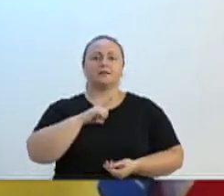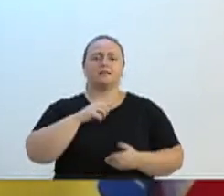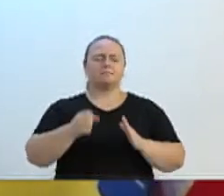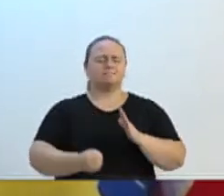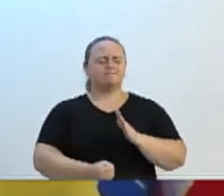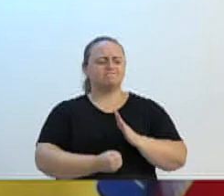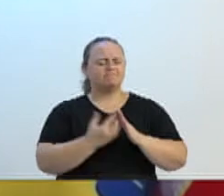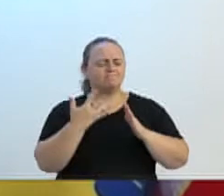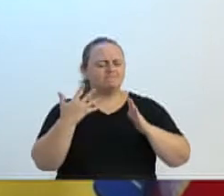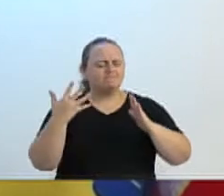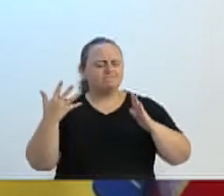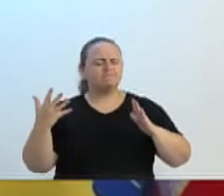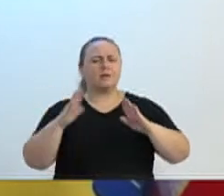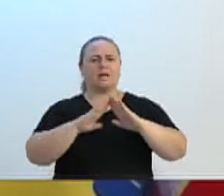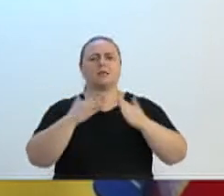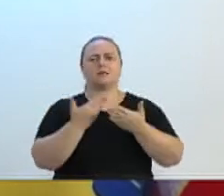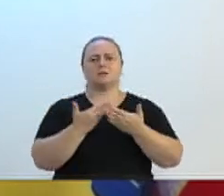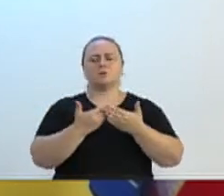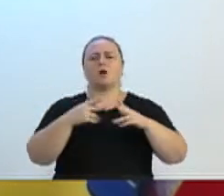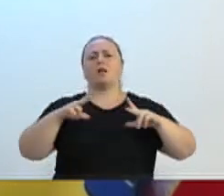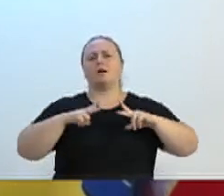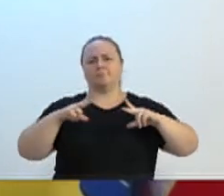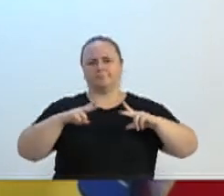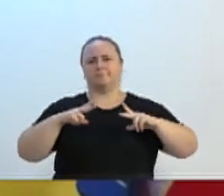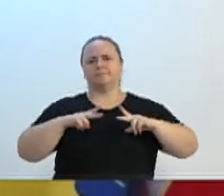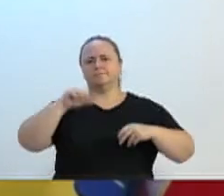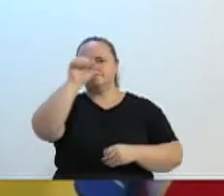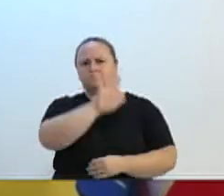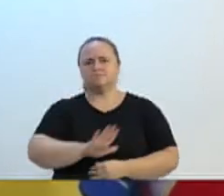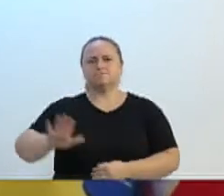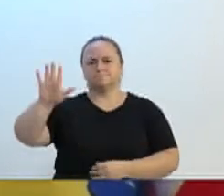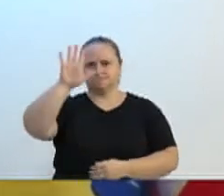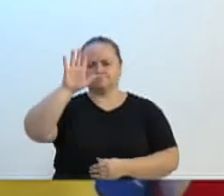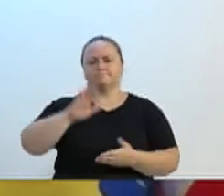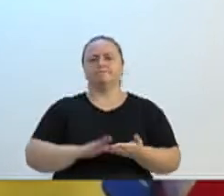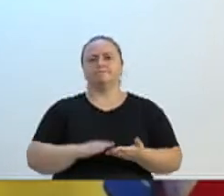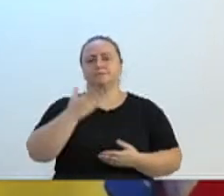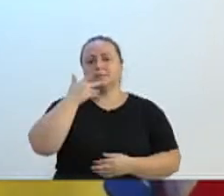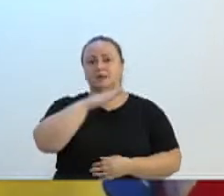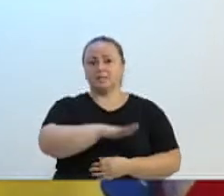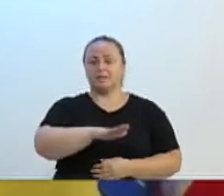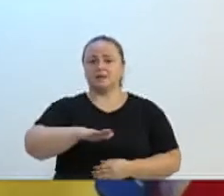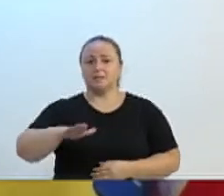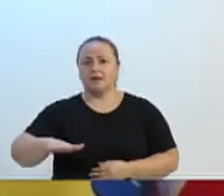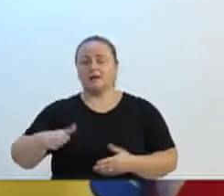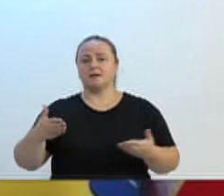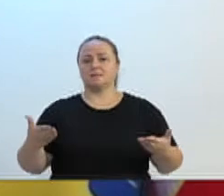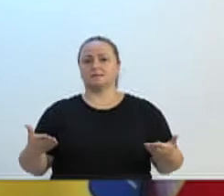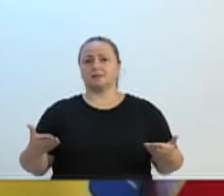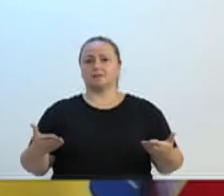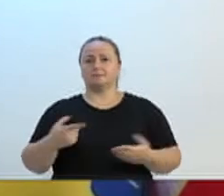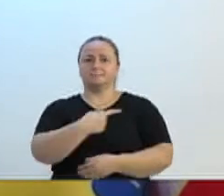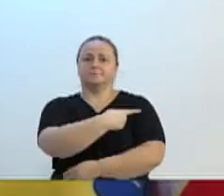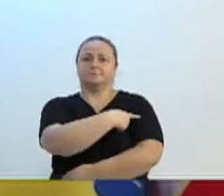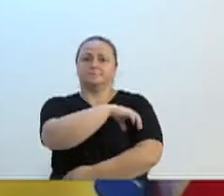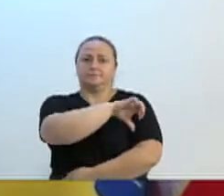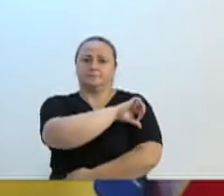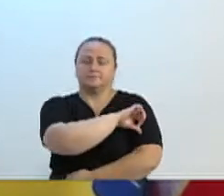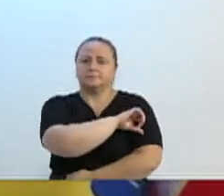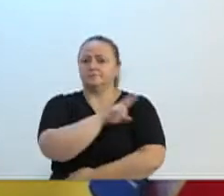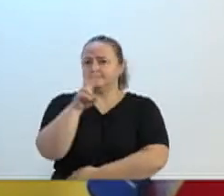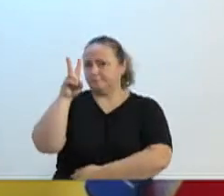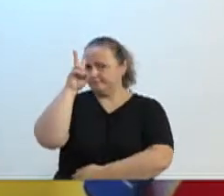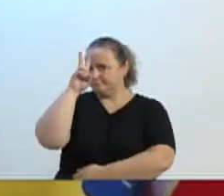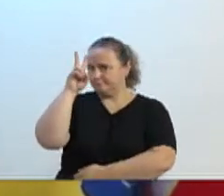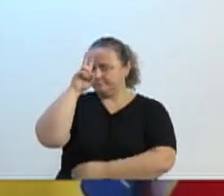em todo o território nacional, seja da educação infantil, educação fundamental, média e